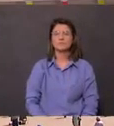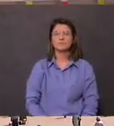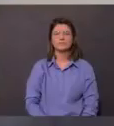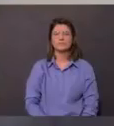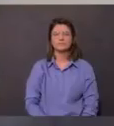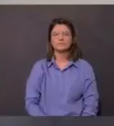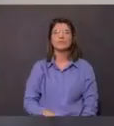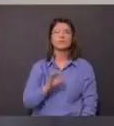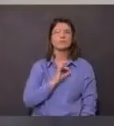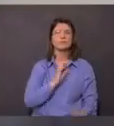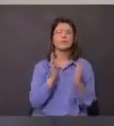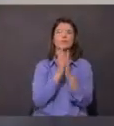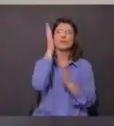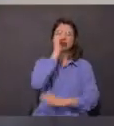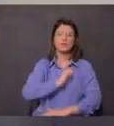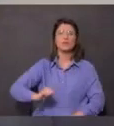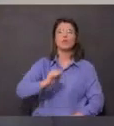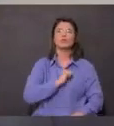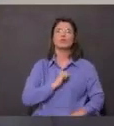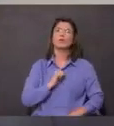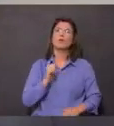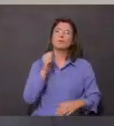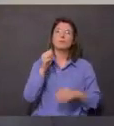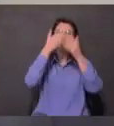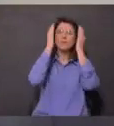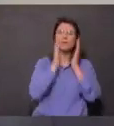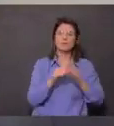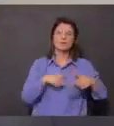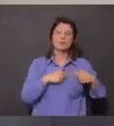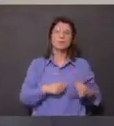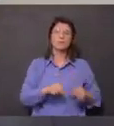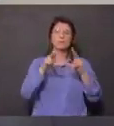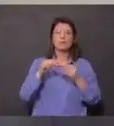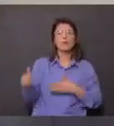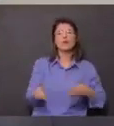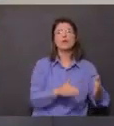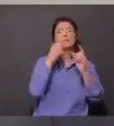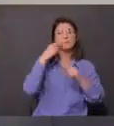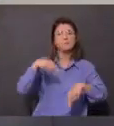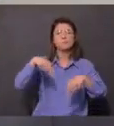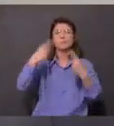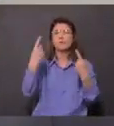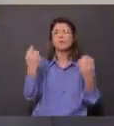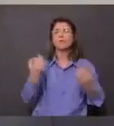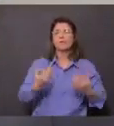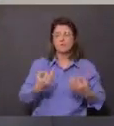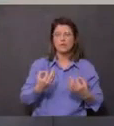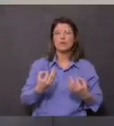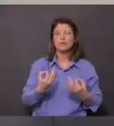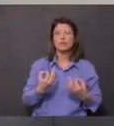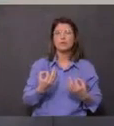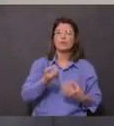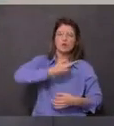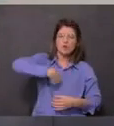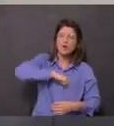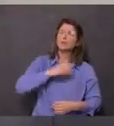Senhor nosso Deus, que no coração imaculado de Maria nos destes um caminho seguro para vós, ouvi as preces que